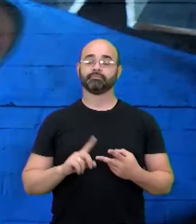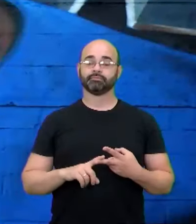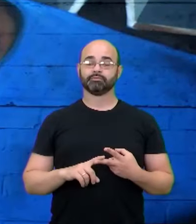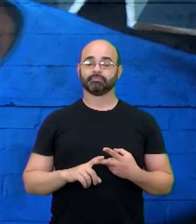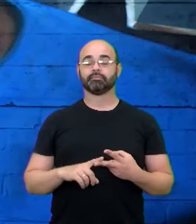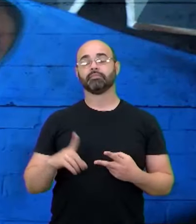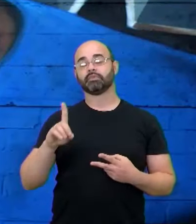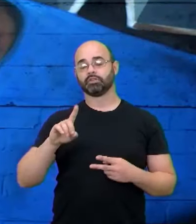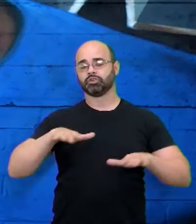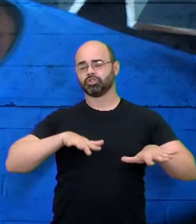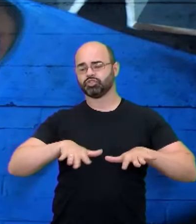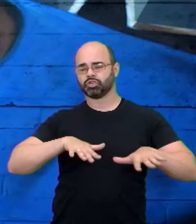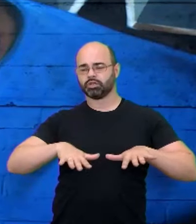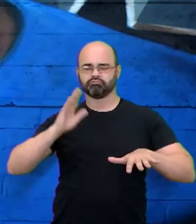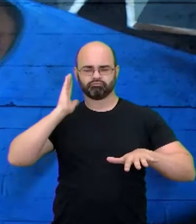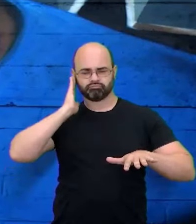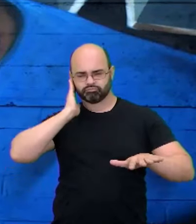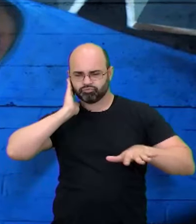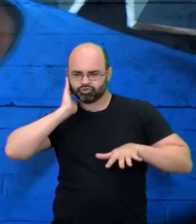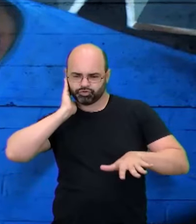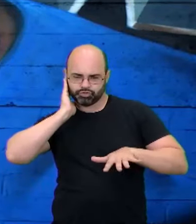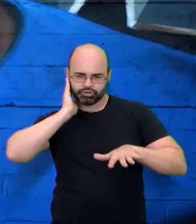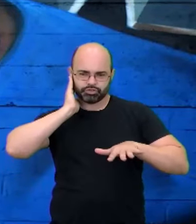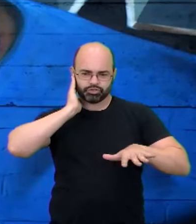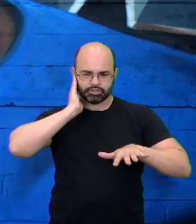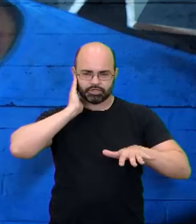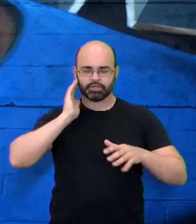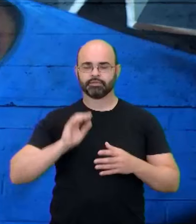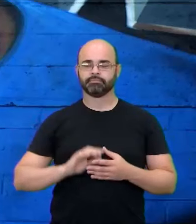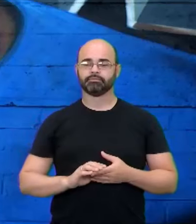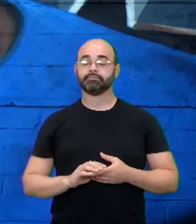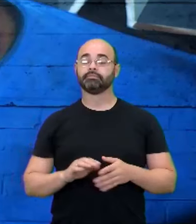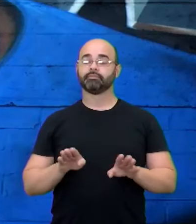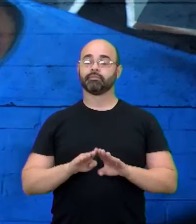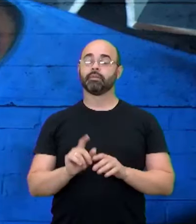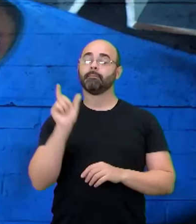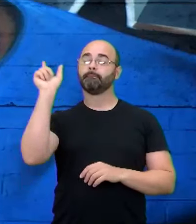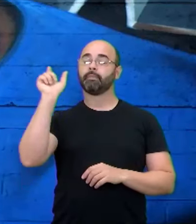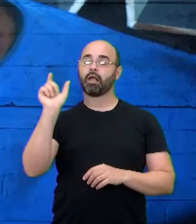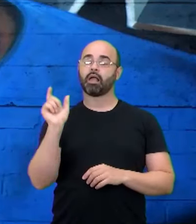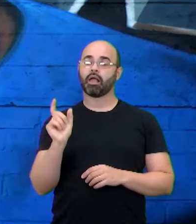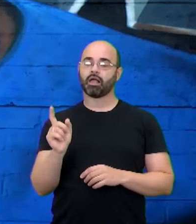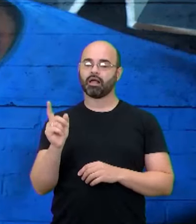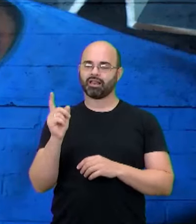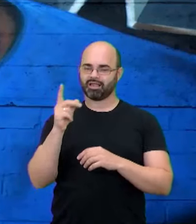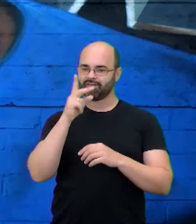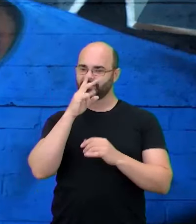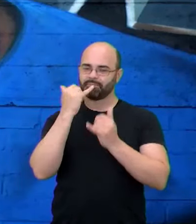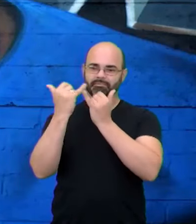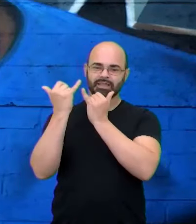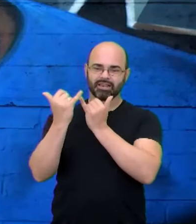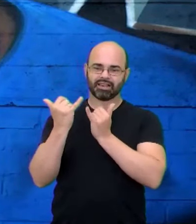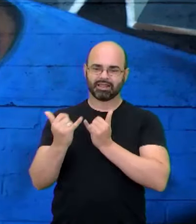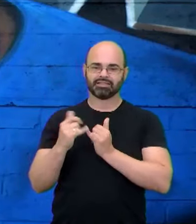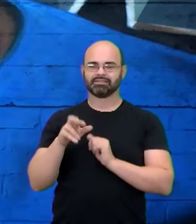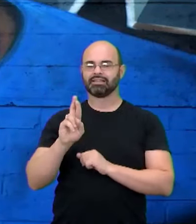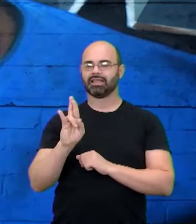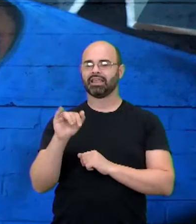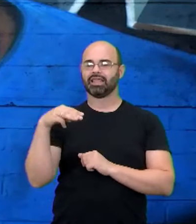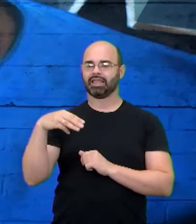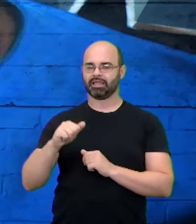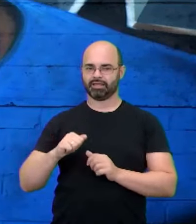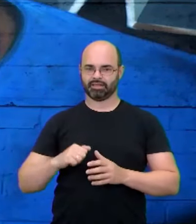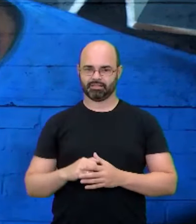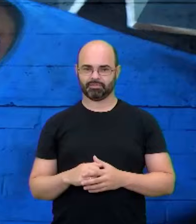rima, que compõe aí elementos fundamentais de 3 gêneros que vamos falar um pouquinho. O rap, o